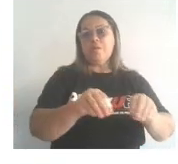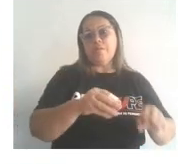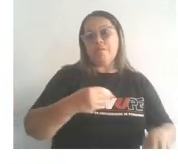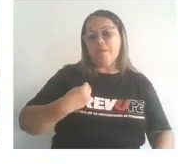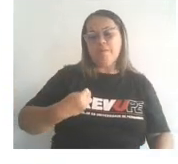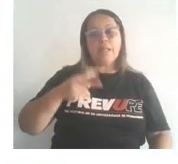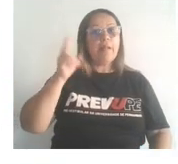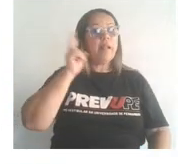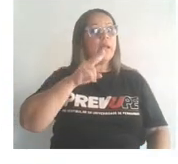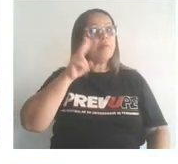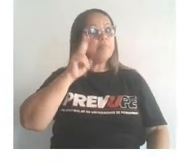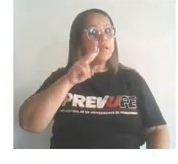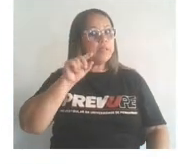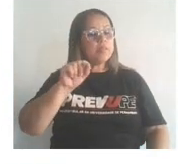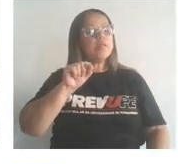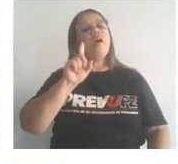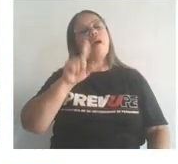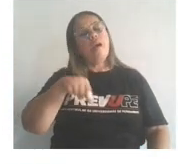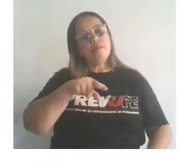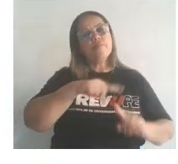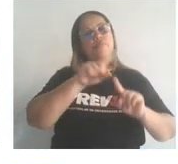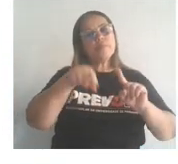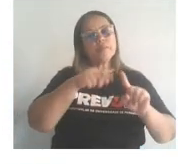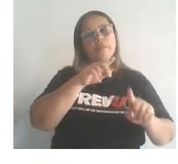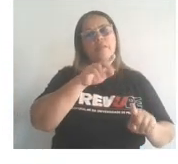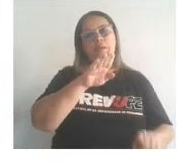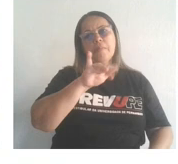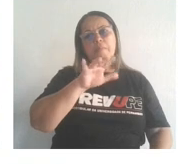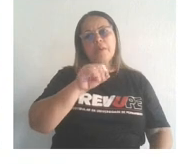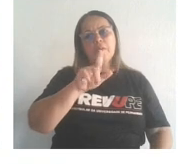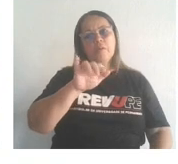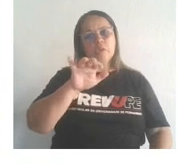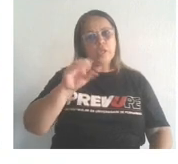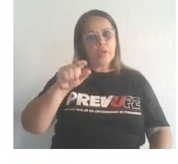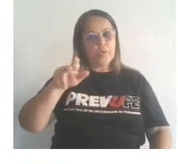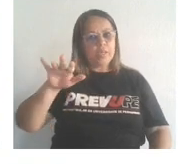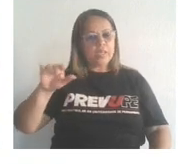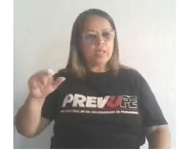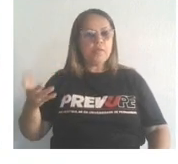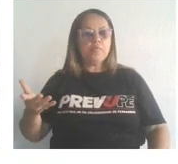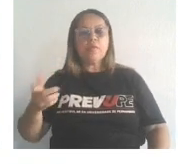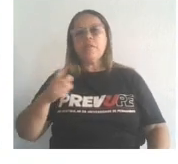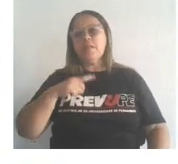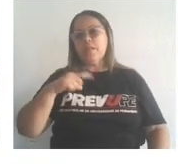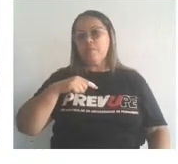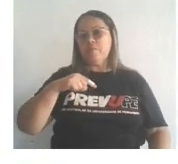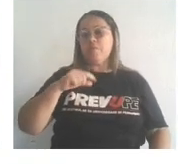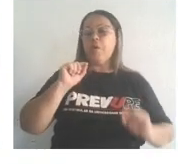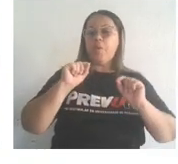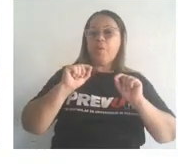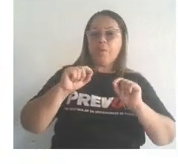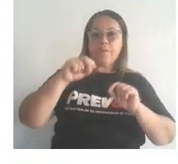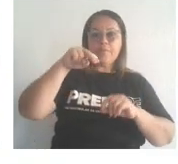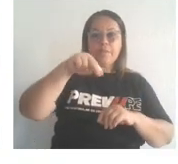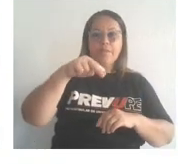vida. Lembrando, pessoal, que é por isso que se chamam ciclos biogeoquímicos. Nós temos o ciclo do nitrogênio, o